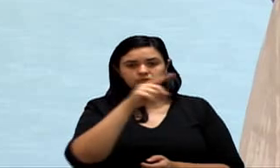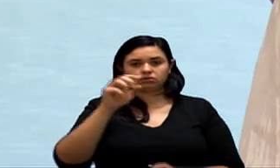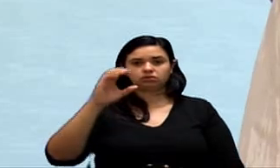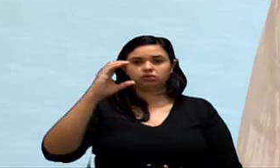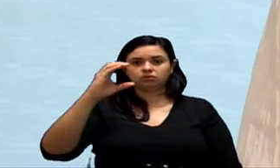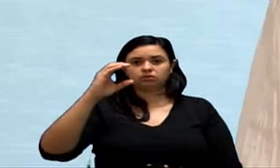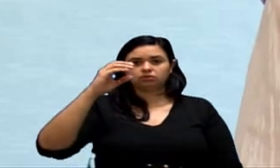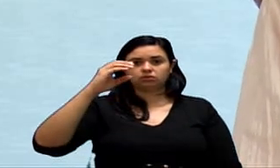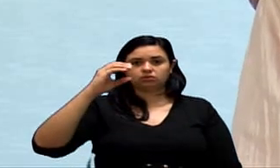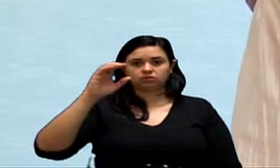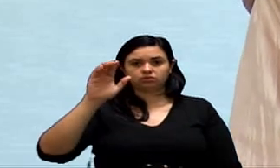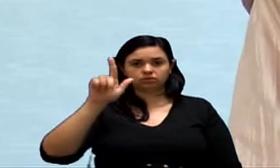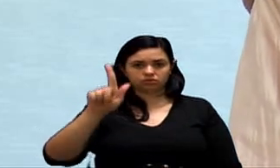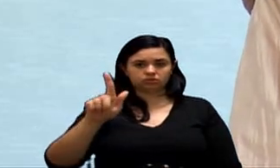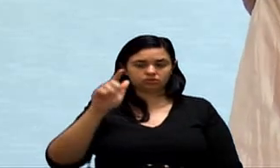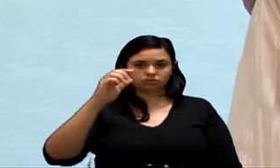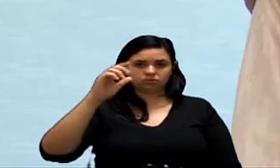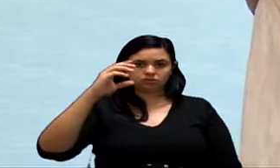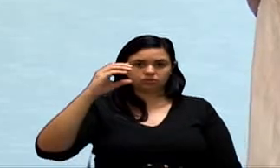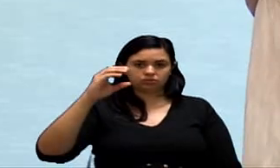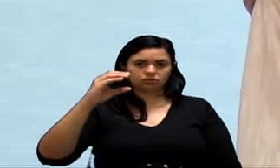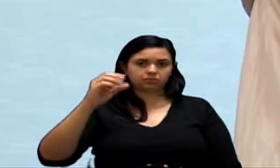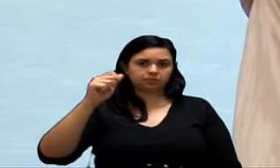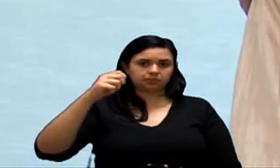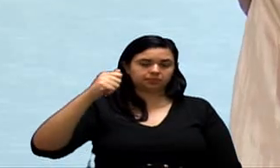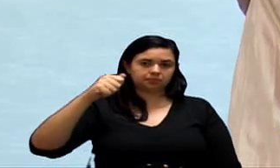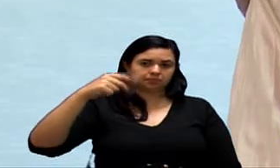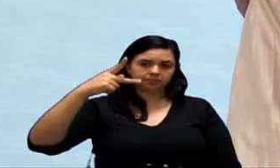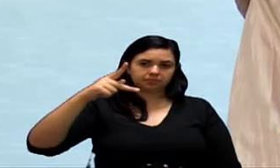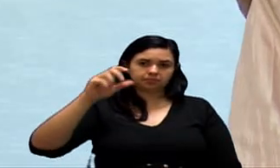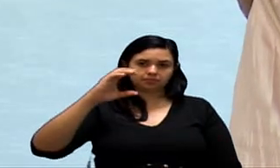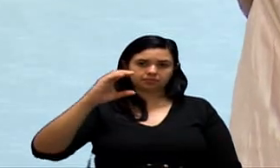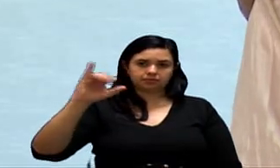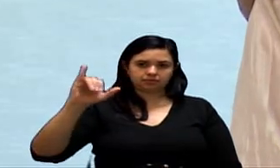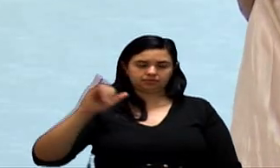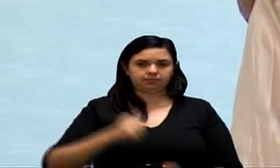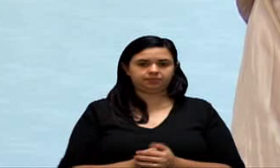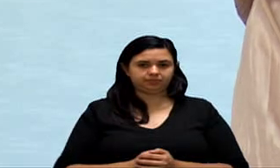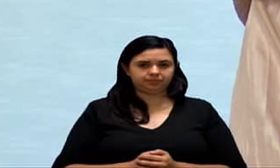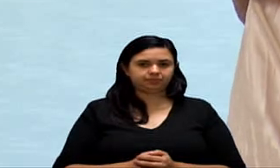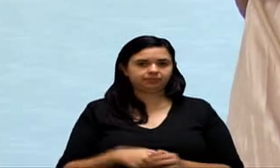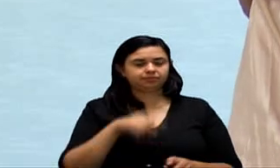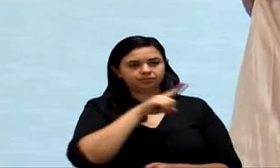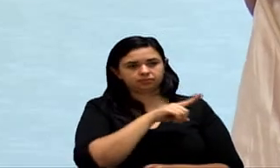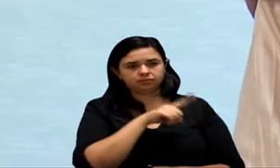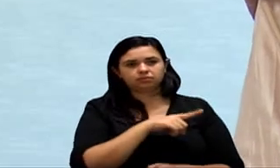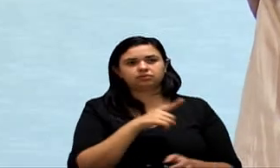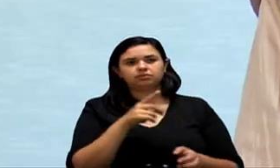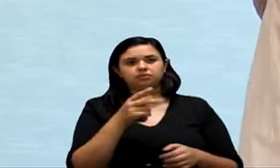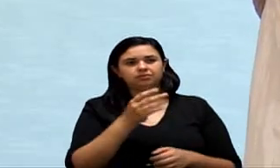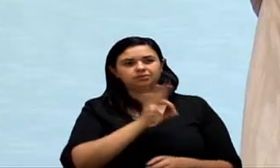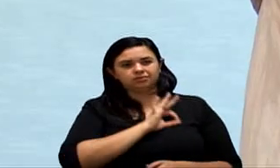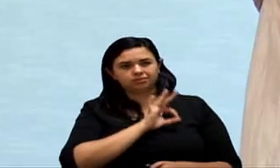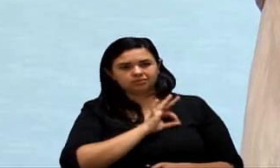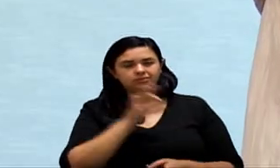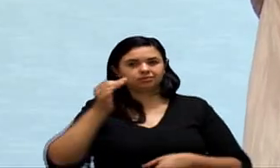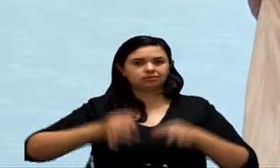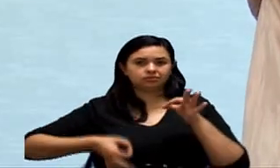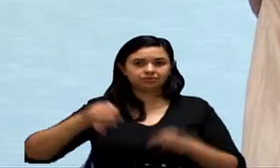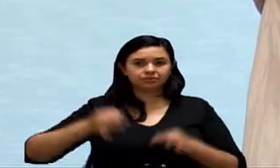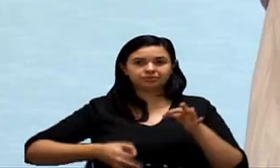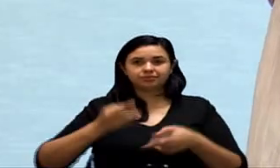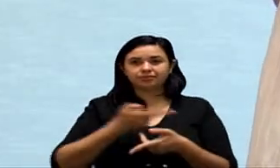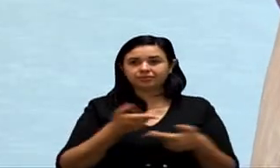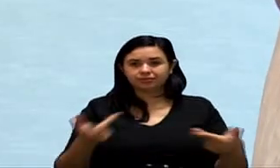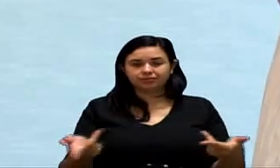a escuta dessas crianças, porque antes elas passavam pelo psicólogo, pela polícia, pelo juiz, tendo que